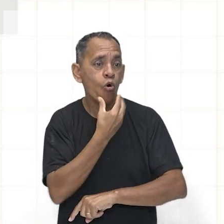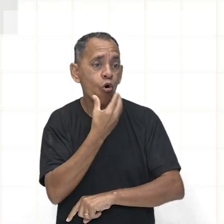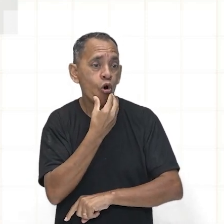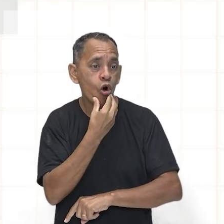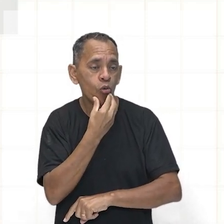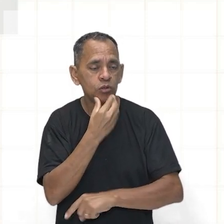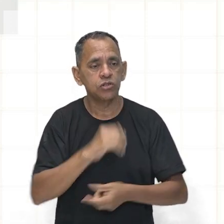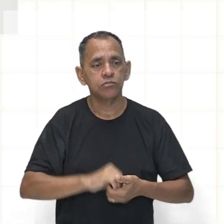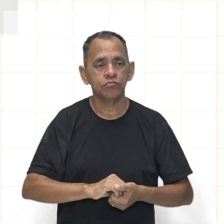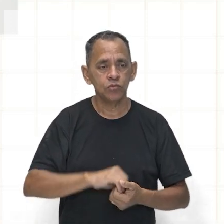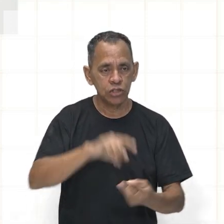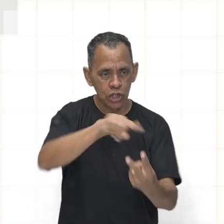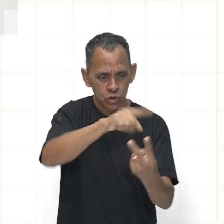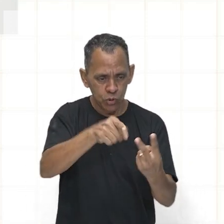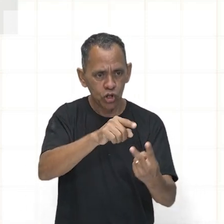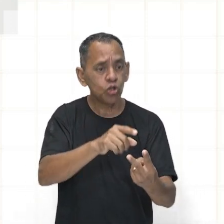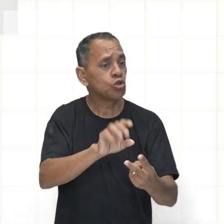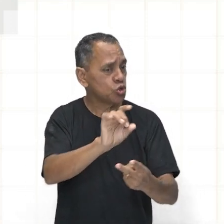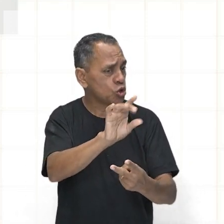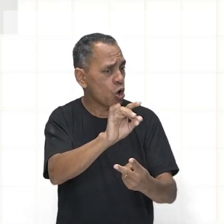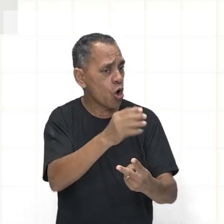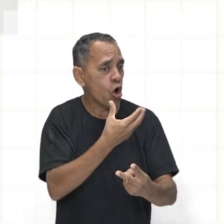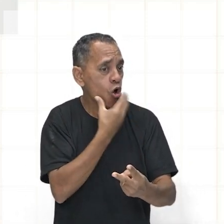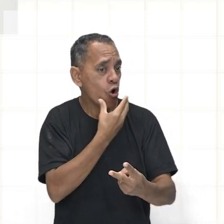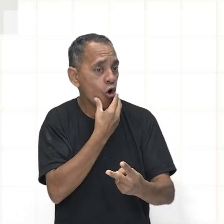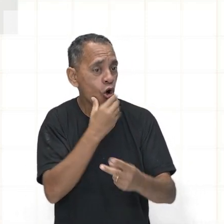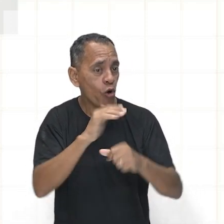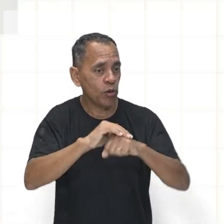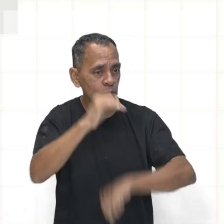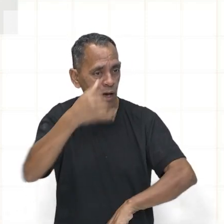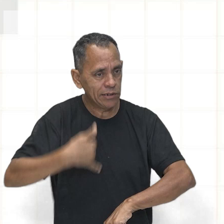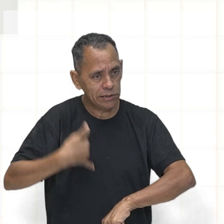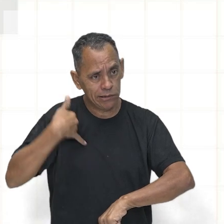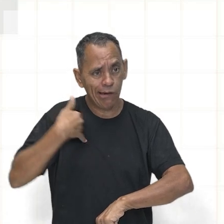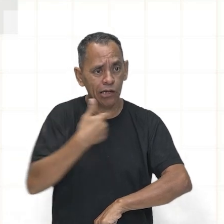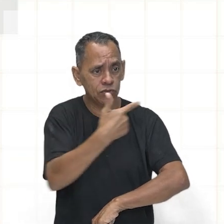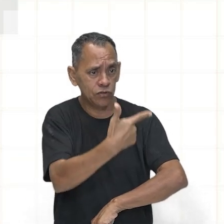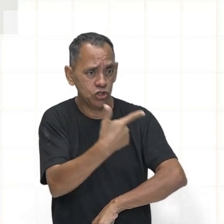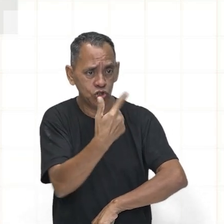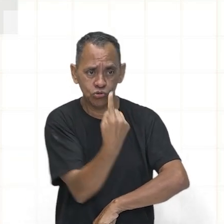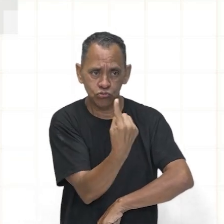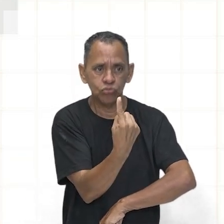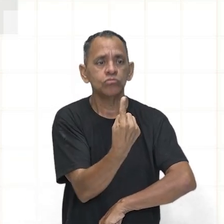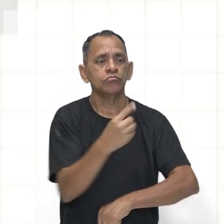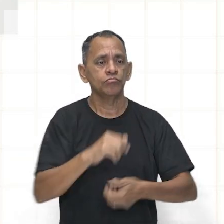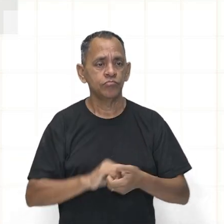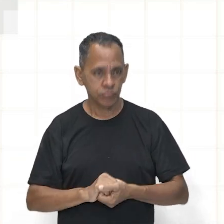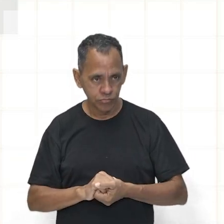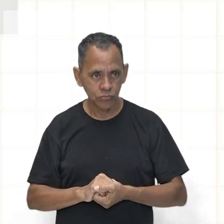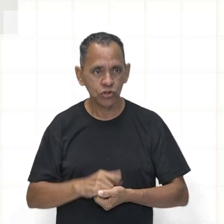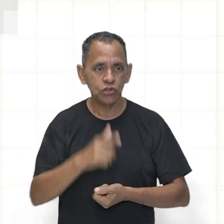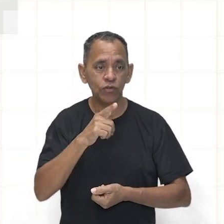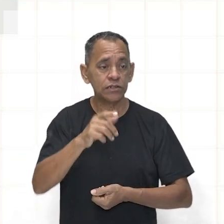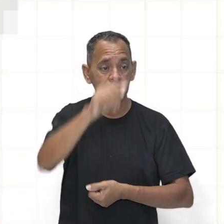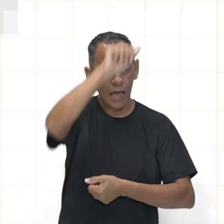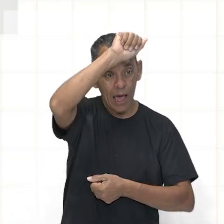masculino, em que só poderia votar os homens maiores de 21 anos e que